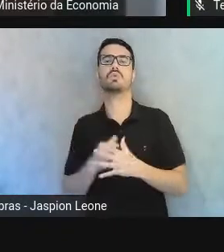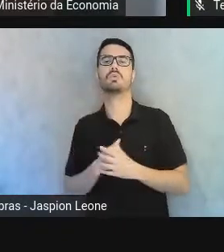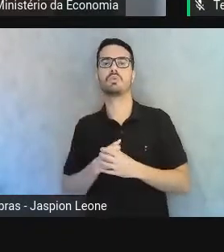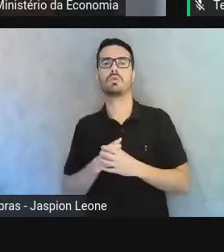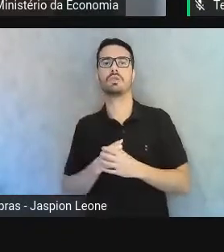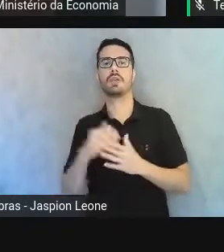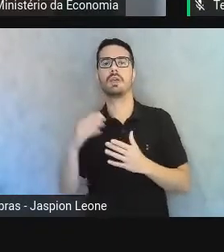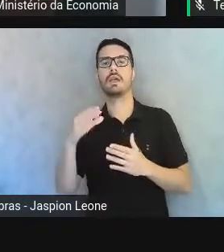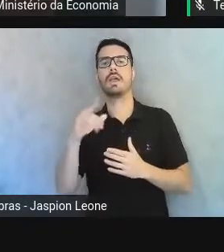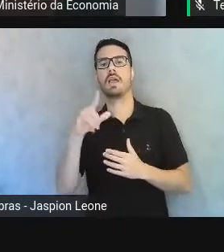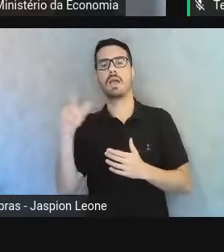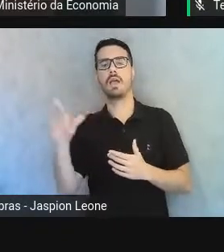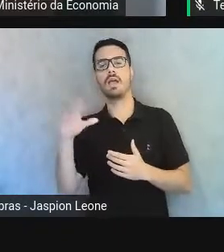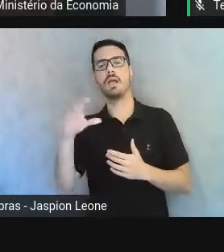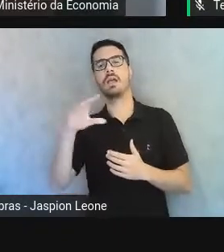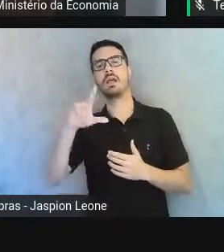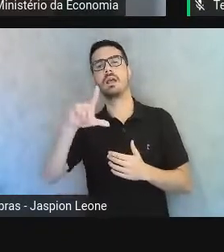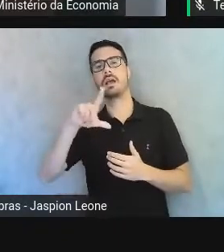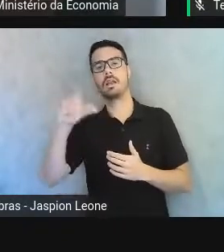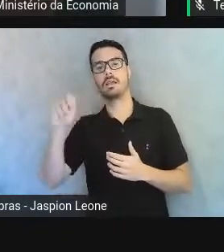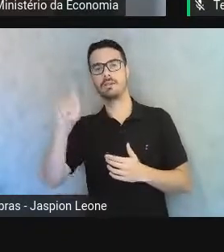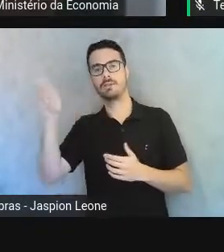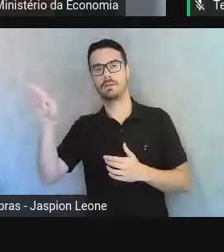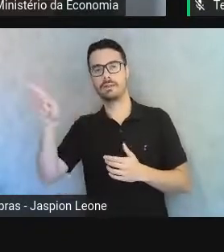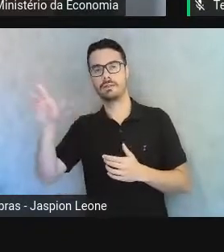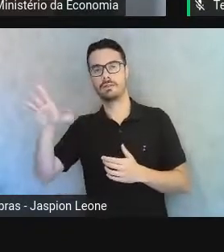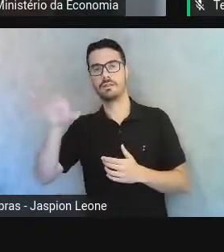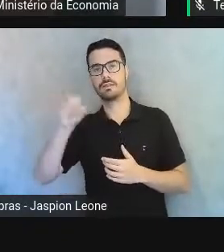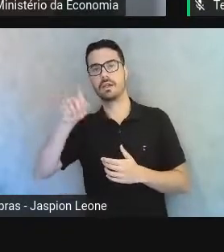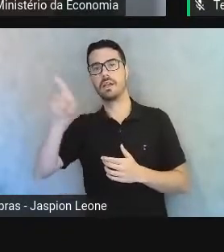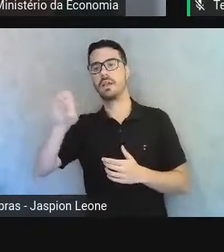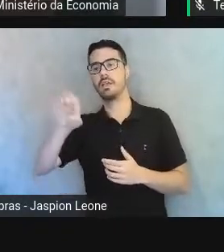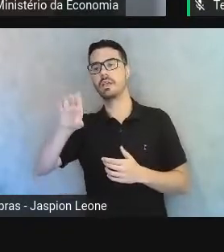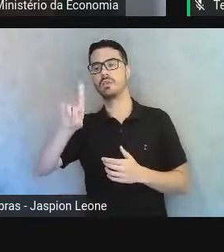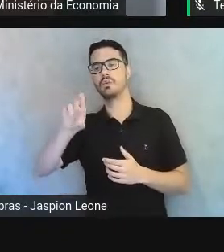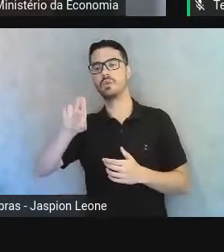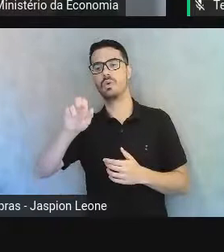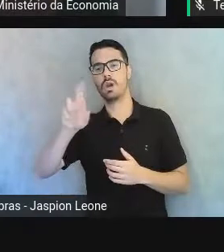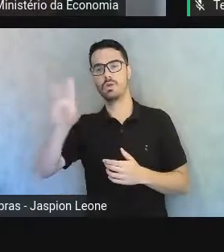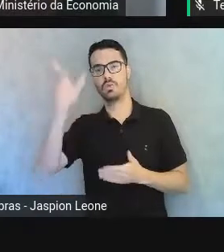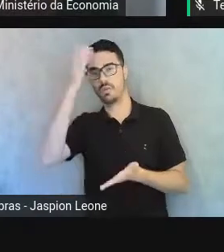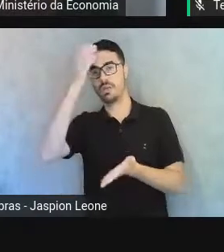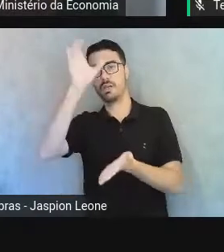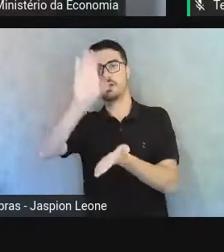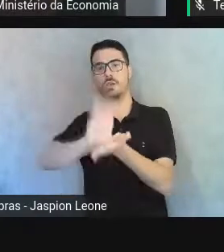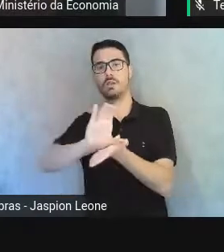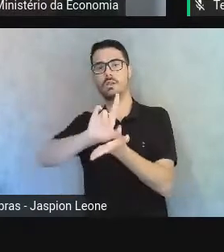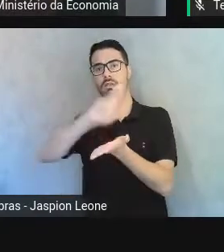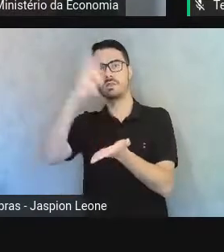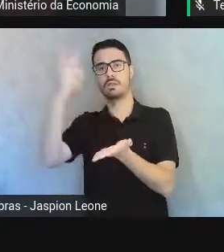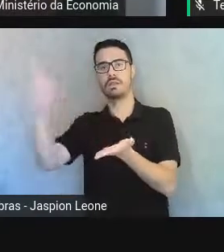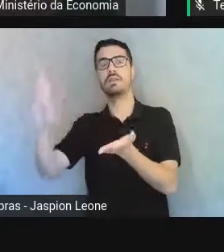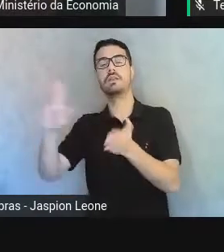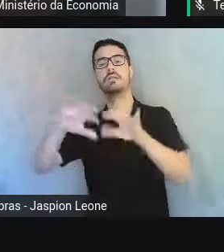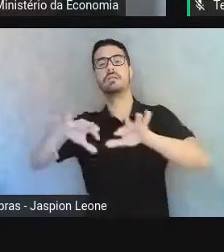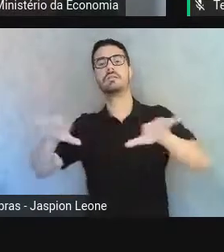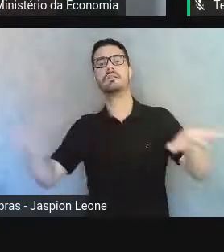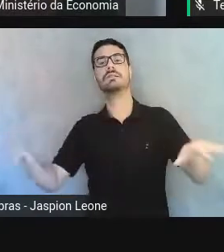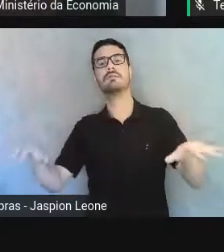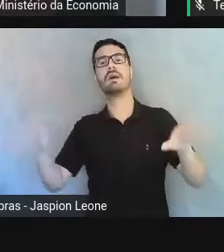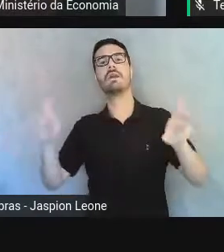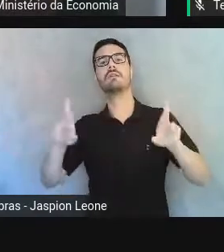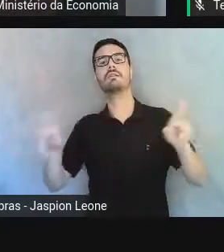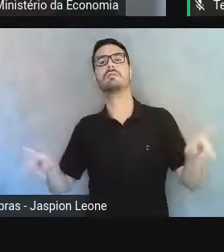uma classificação adotada por Eduardo Mello, na tese de doutorado dele, em que ele identifica essa diferença,